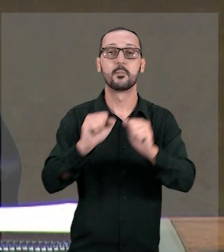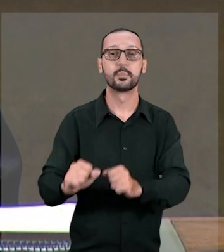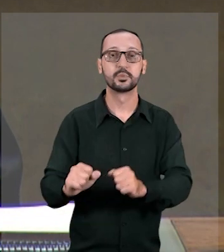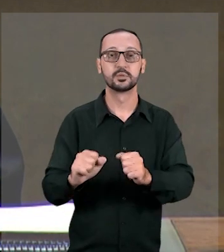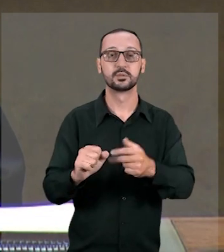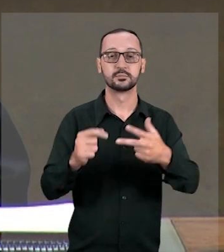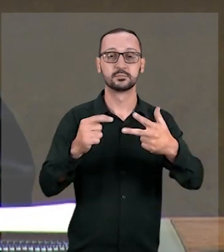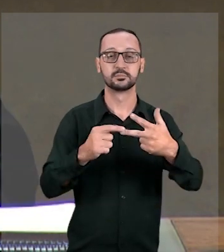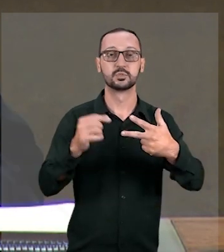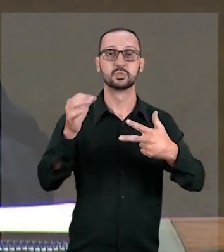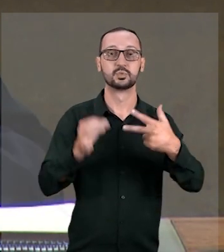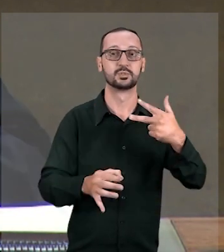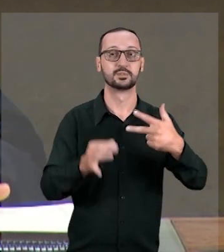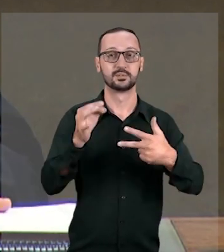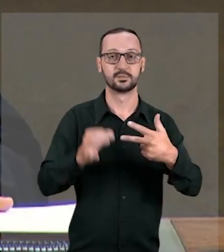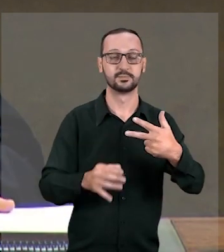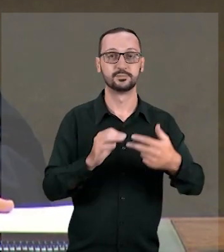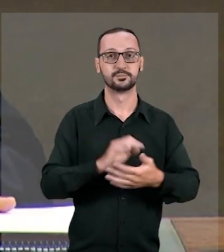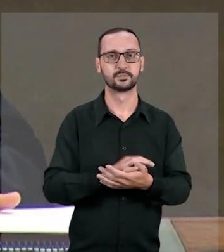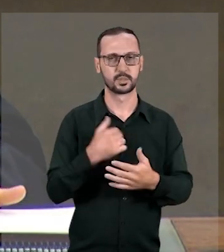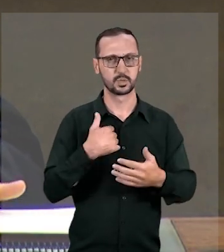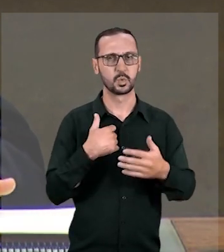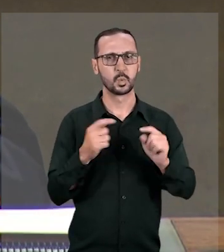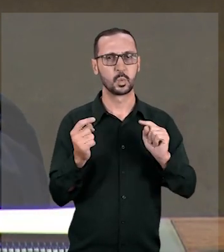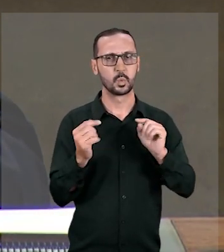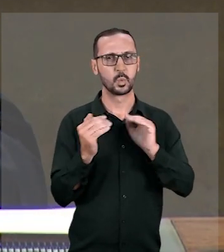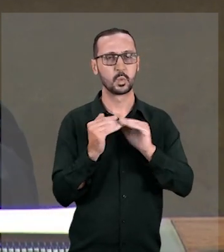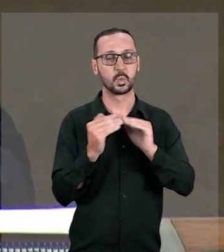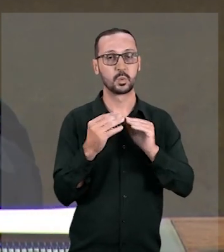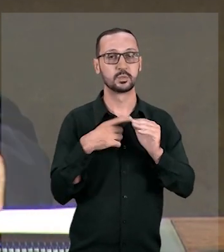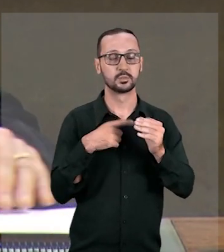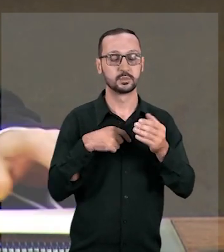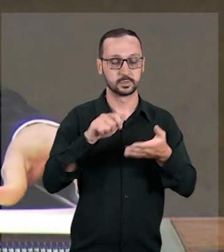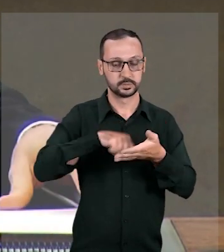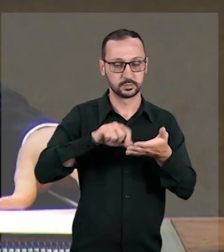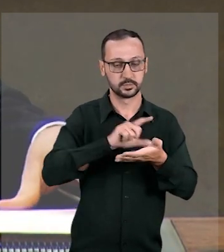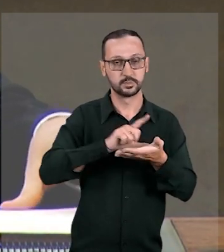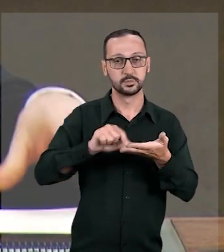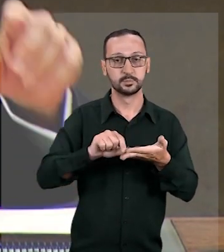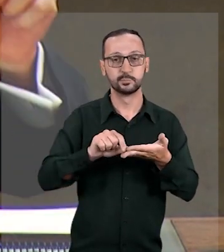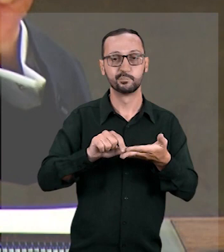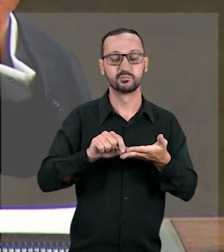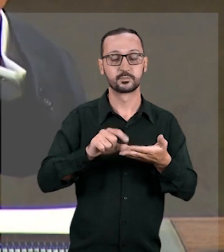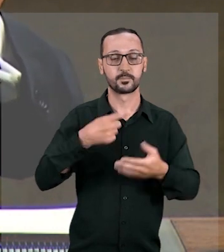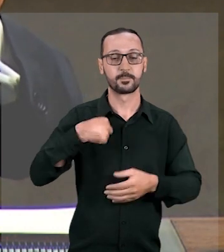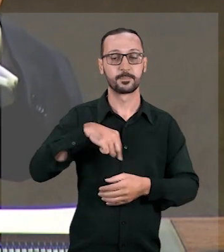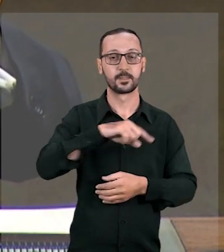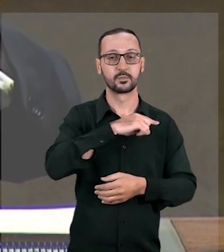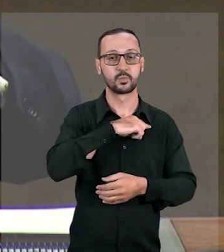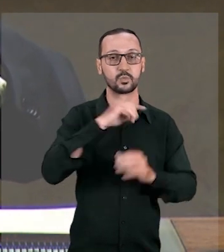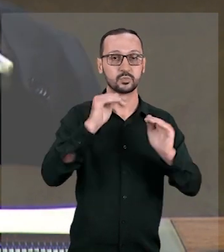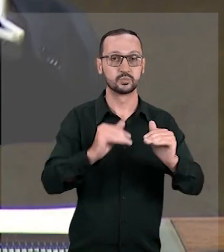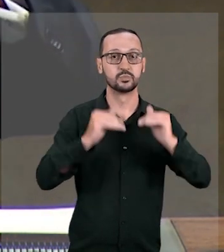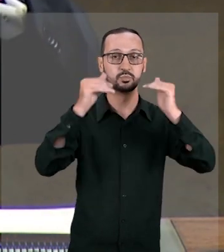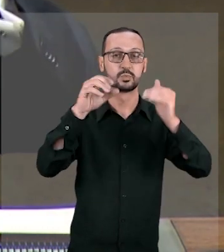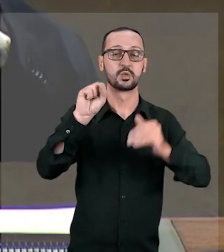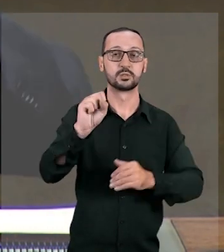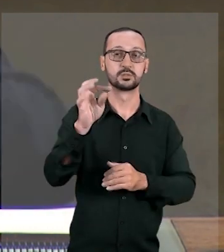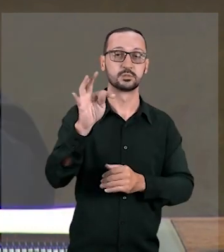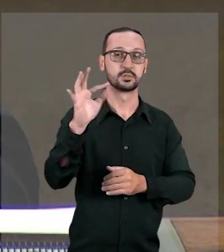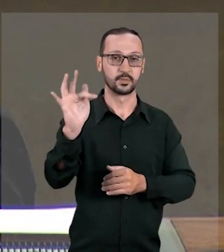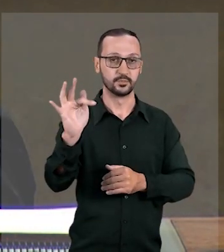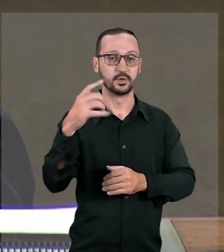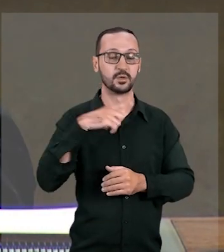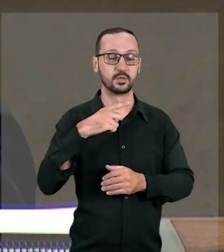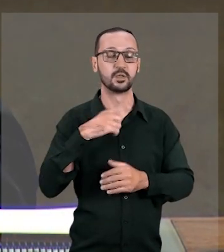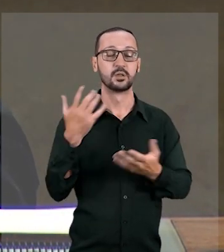judiciário. E eu concordo, eu mesmo tenho um artigo que chama-se Nós, o Supremo, um artigo até